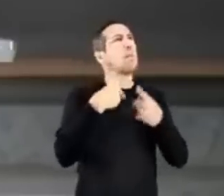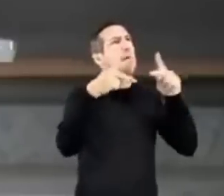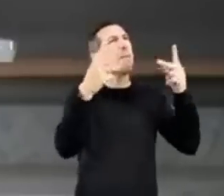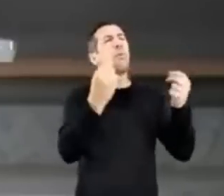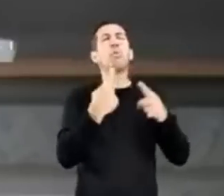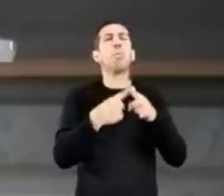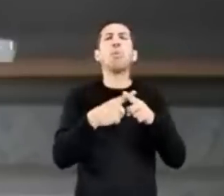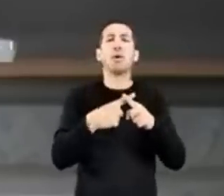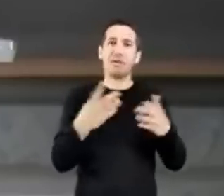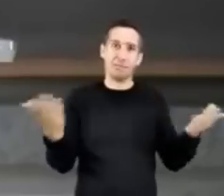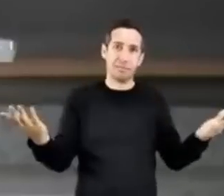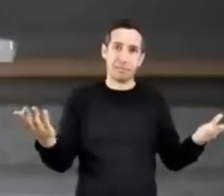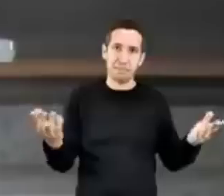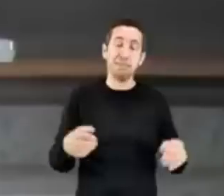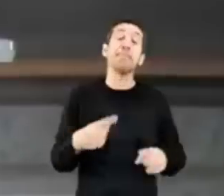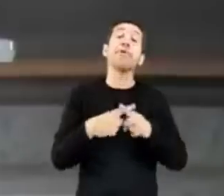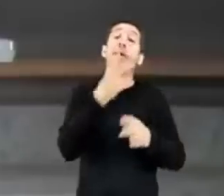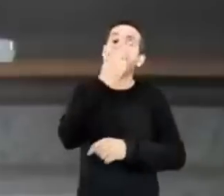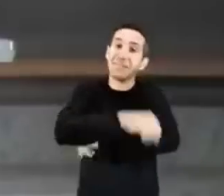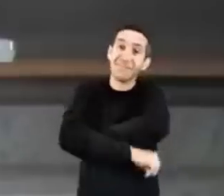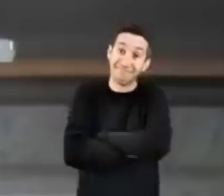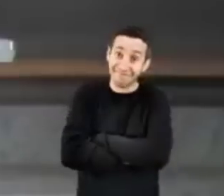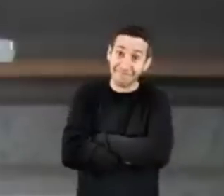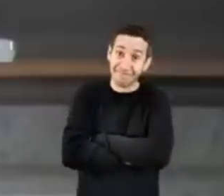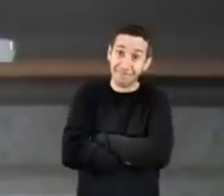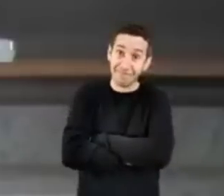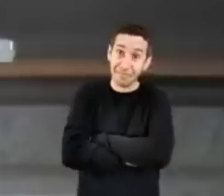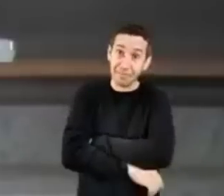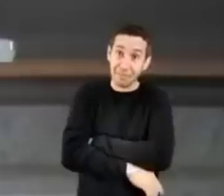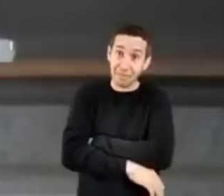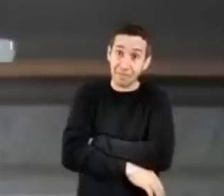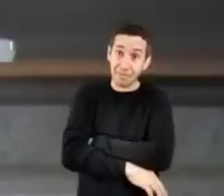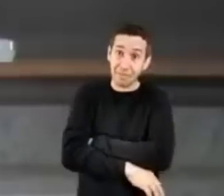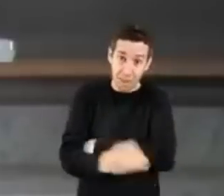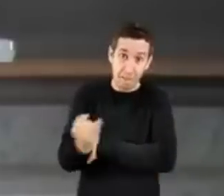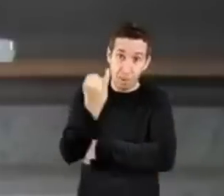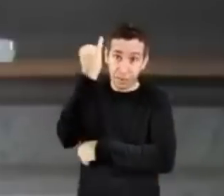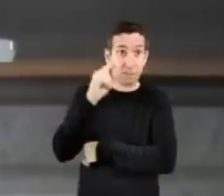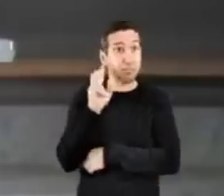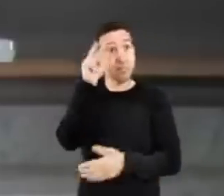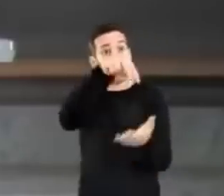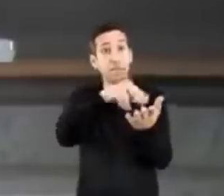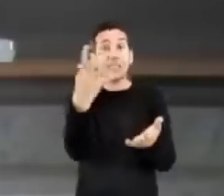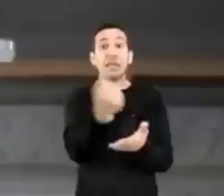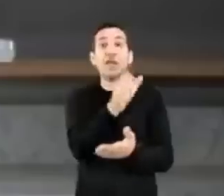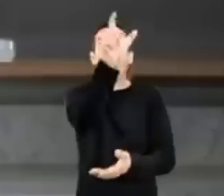Ah e você acha que não vale a pena não dá para salvar uma pessoa não vale a pena